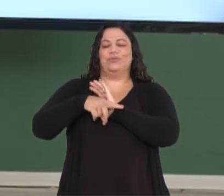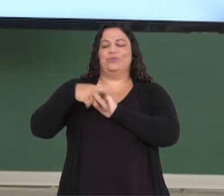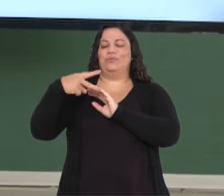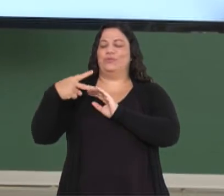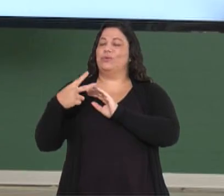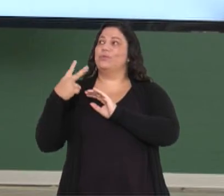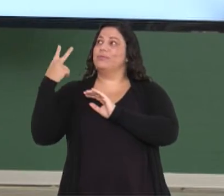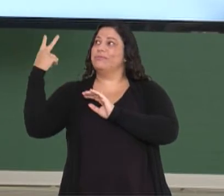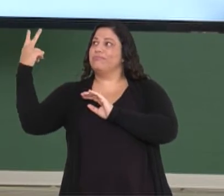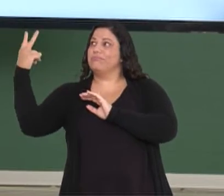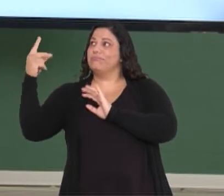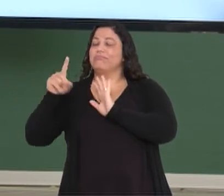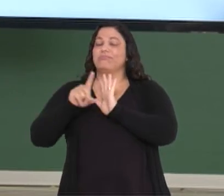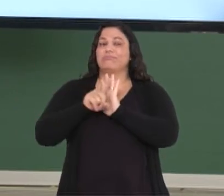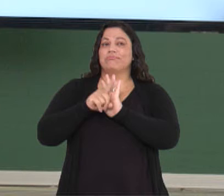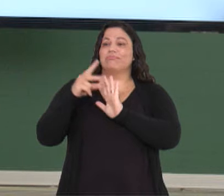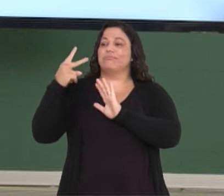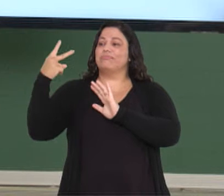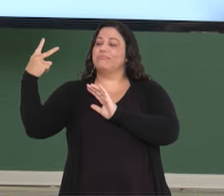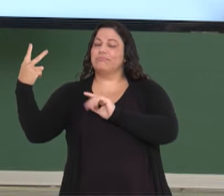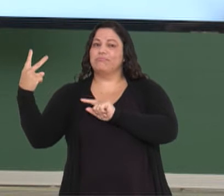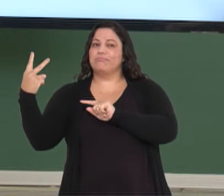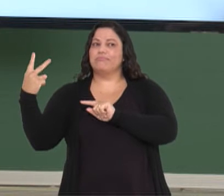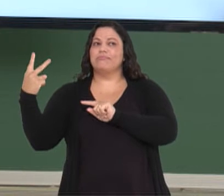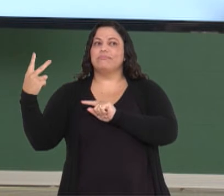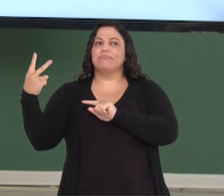bonitinho. Mais, o próximo termo qual é?